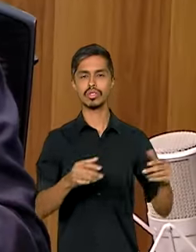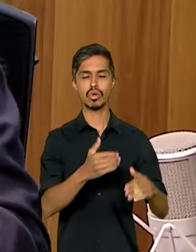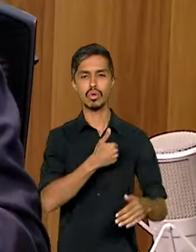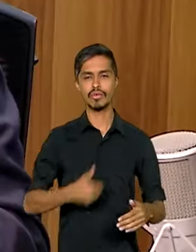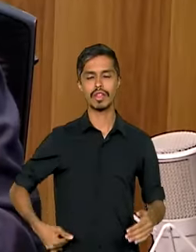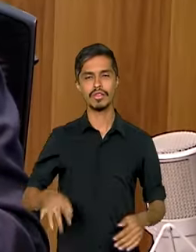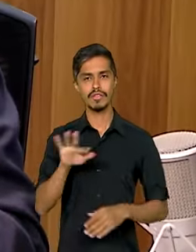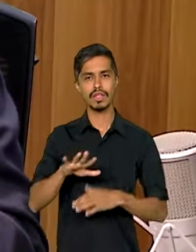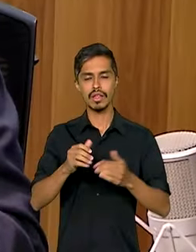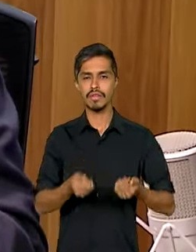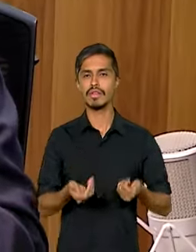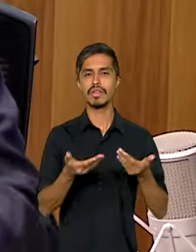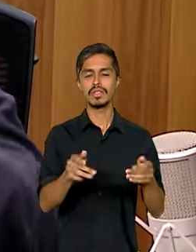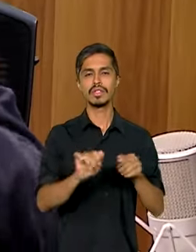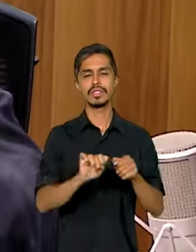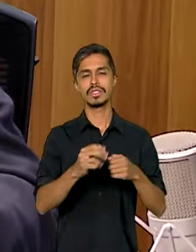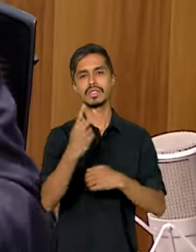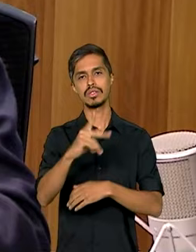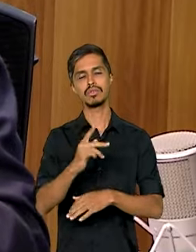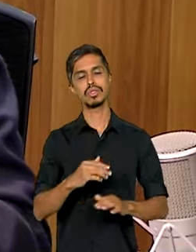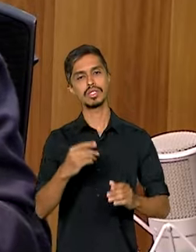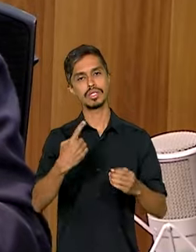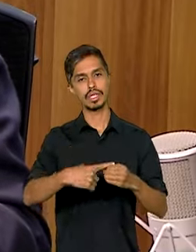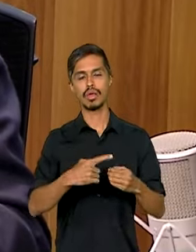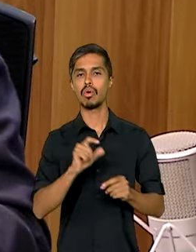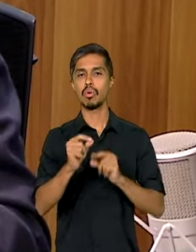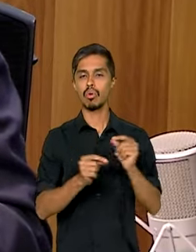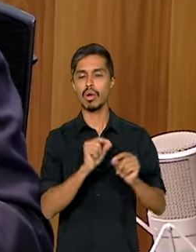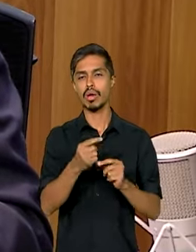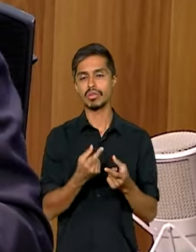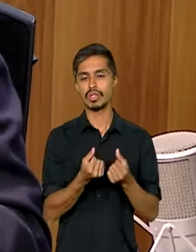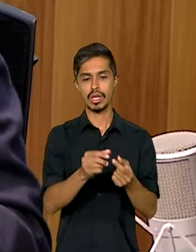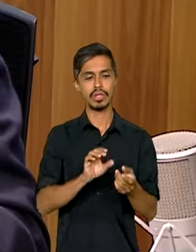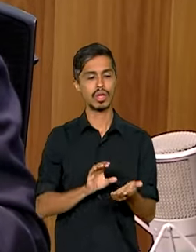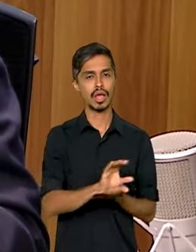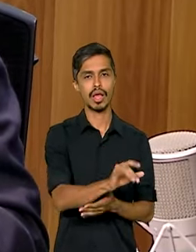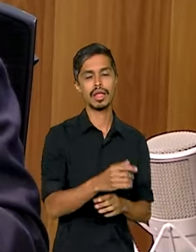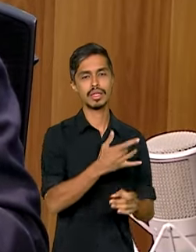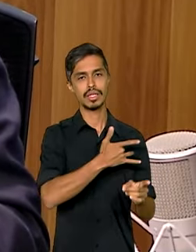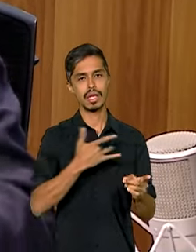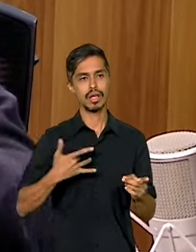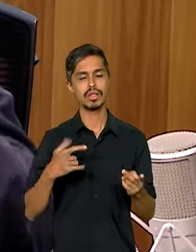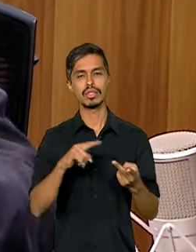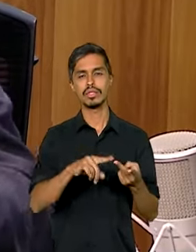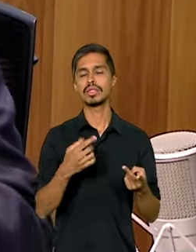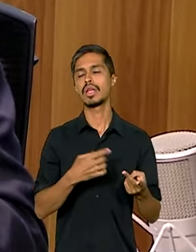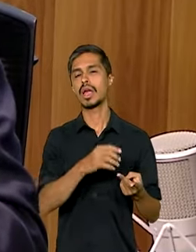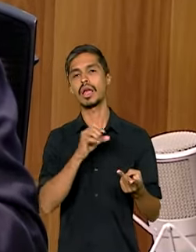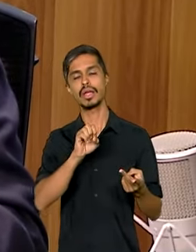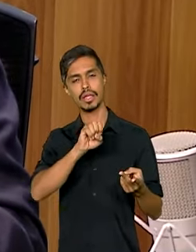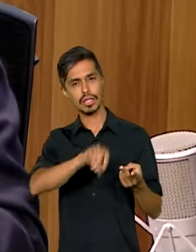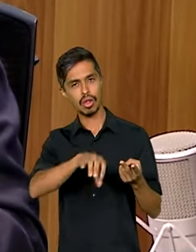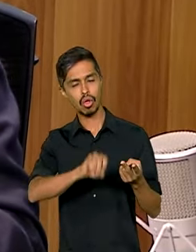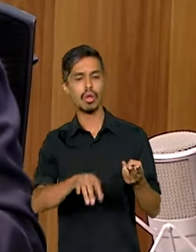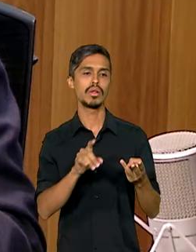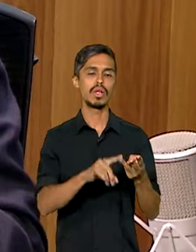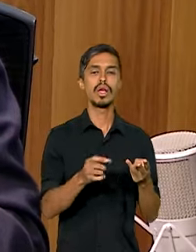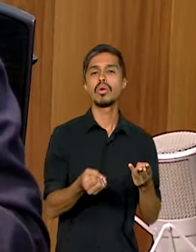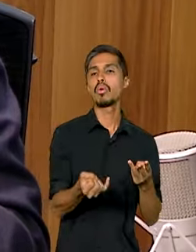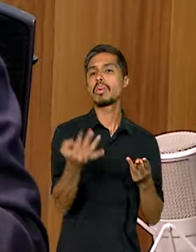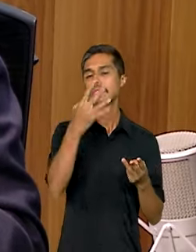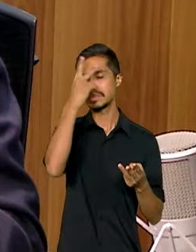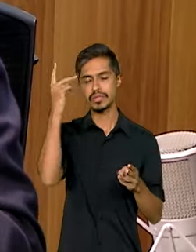federal fez na sua cidade Qual é o recurso que foi pra saúde Qual é o recurso que foi pra educação quantas pessoas recebem o bolsa